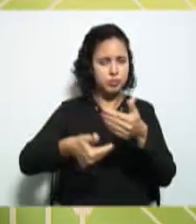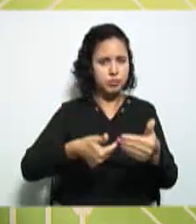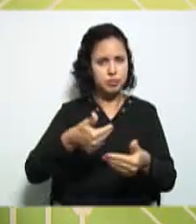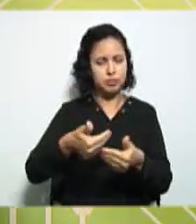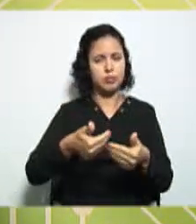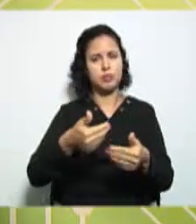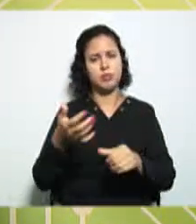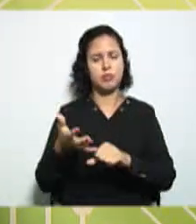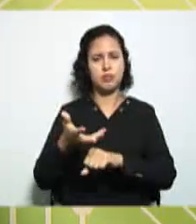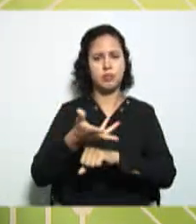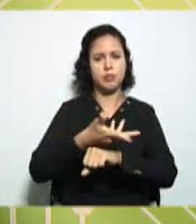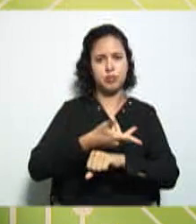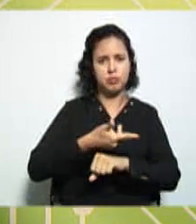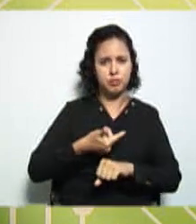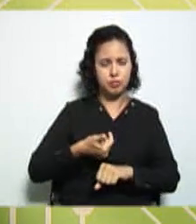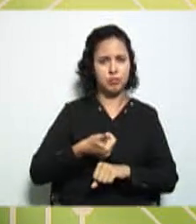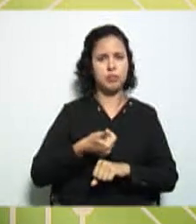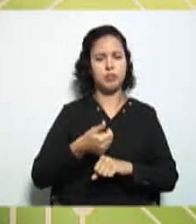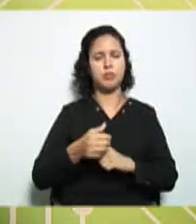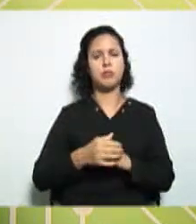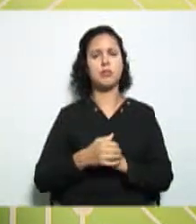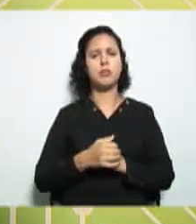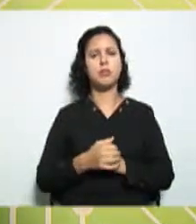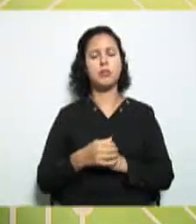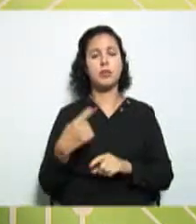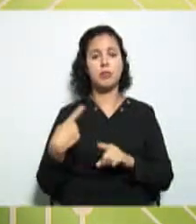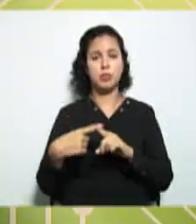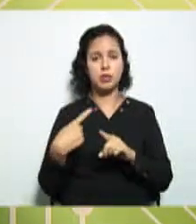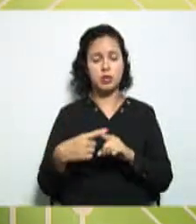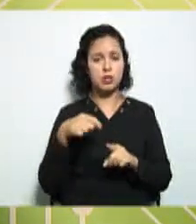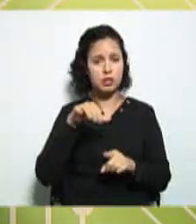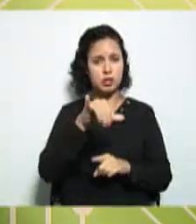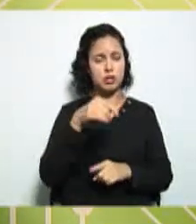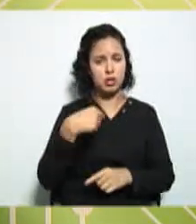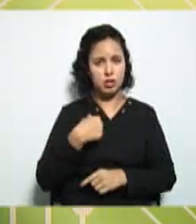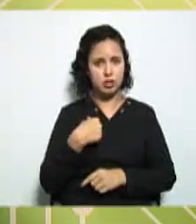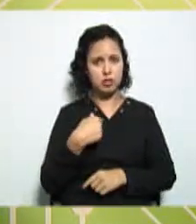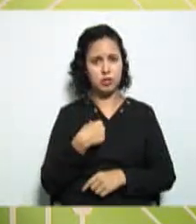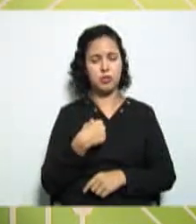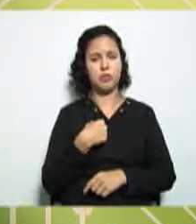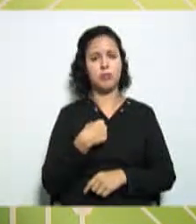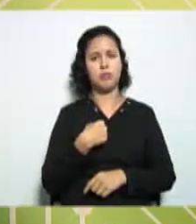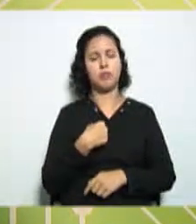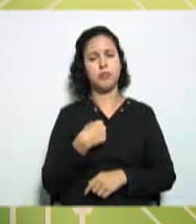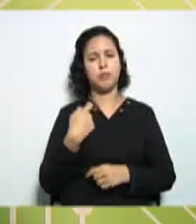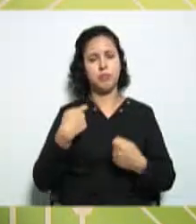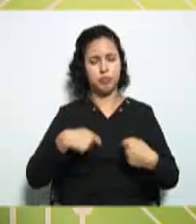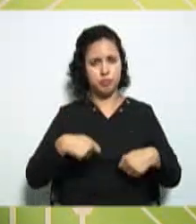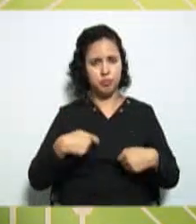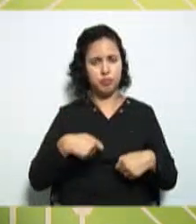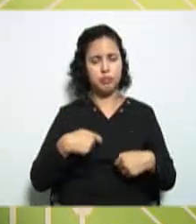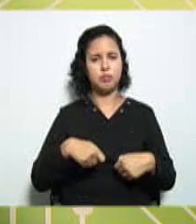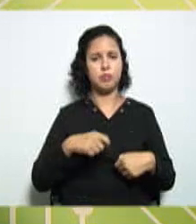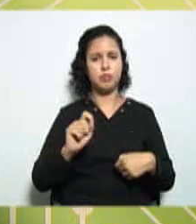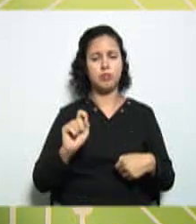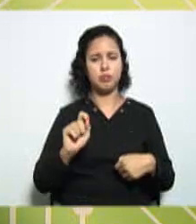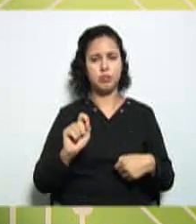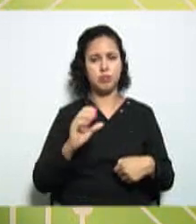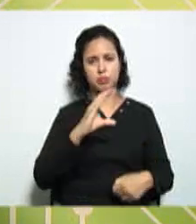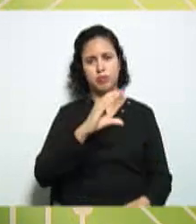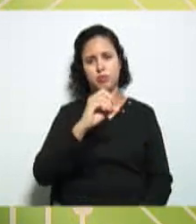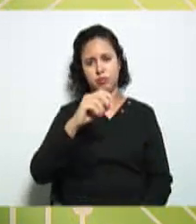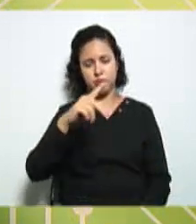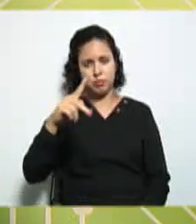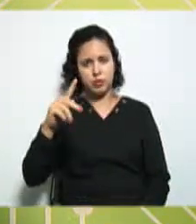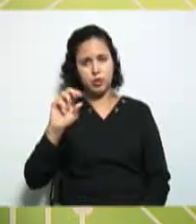dessas competências e dessas habilidades. Porque se eu, né, tenho que viabilizar uma cooperativa